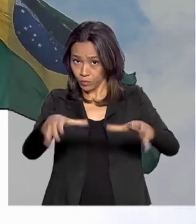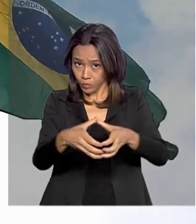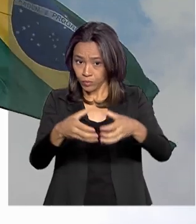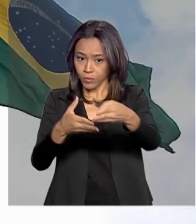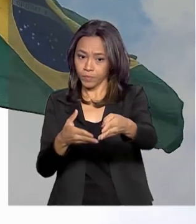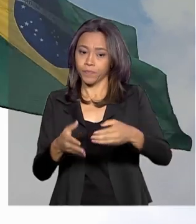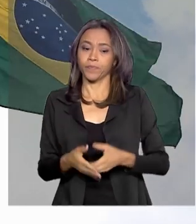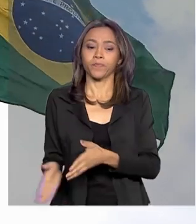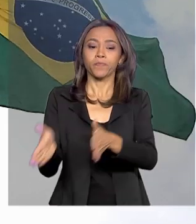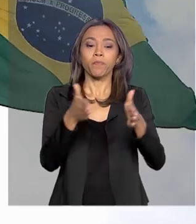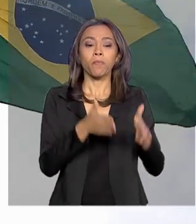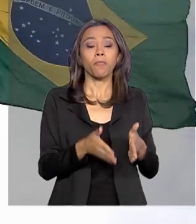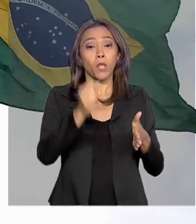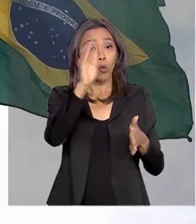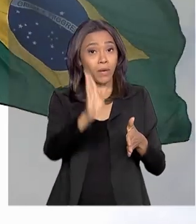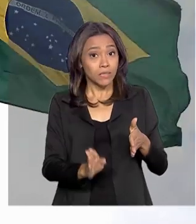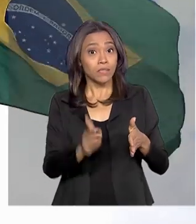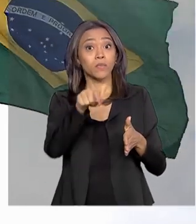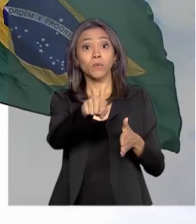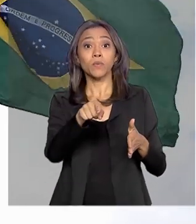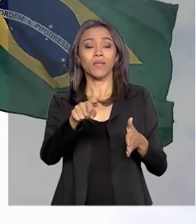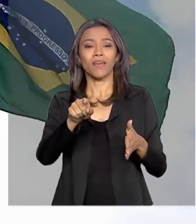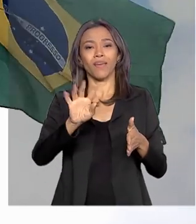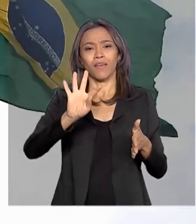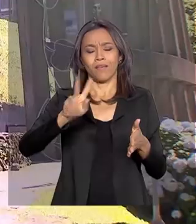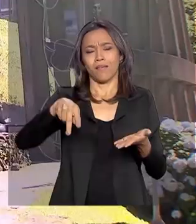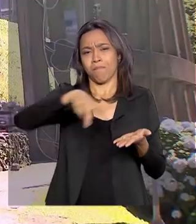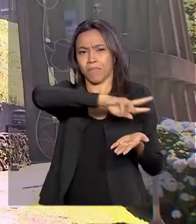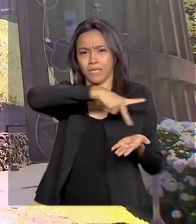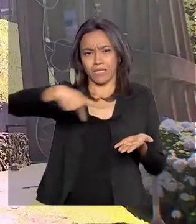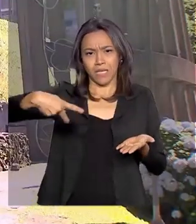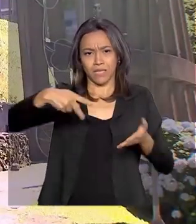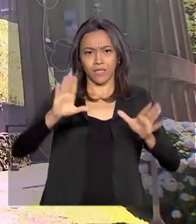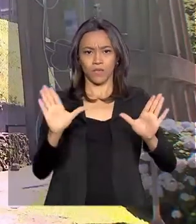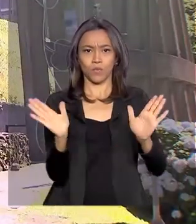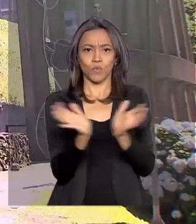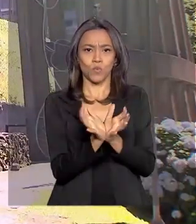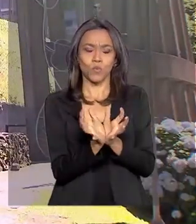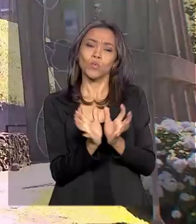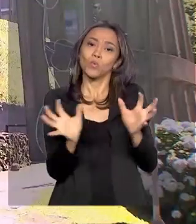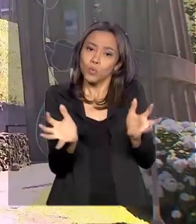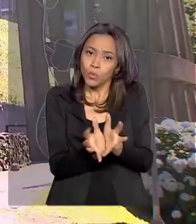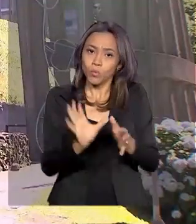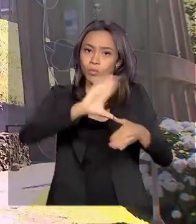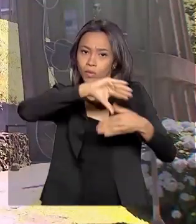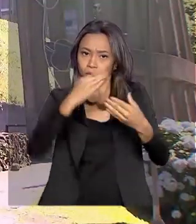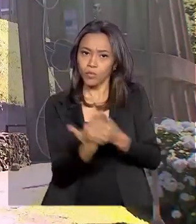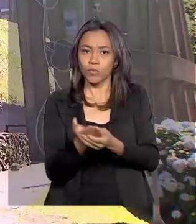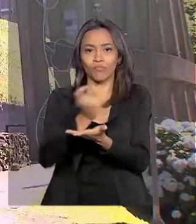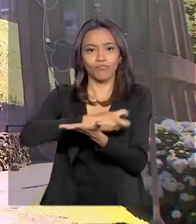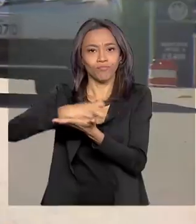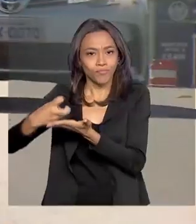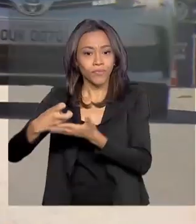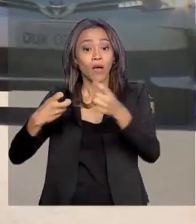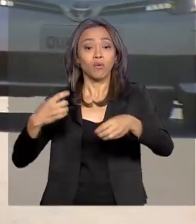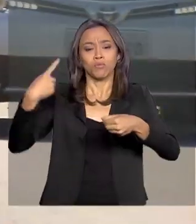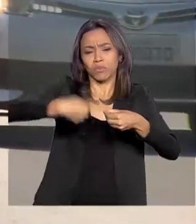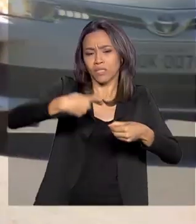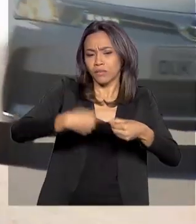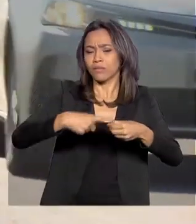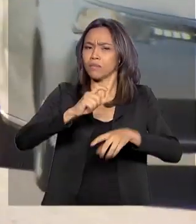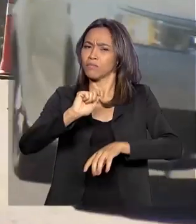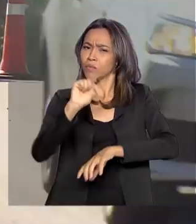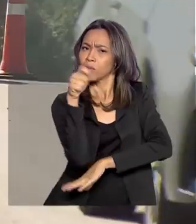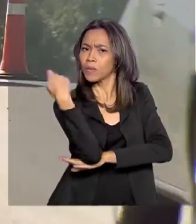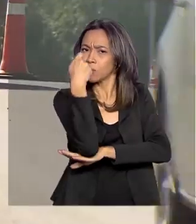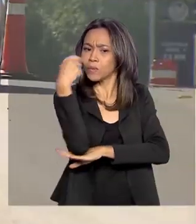O Brasil encerra o período na presidência do Mercosul com uma reunião de chefes de estado, no Rio Grande do Sul. No encontro